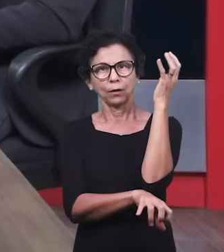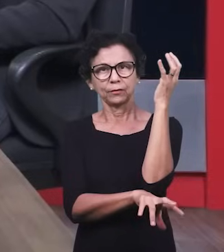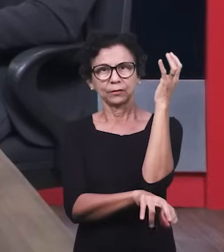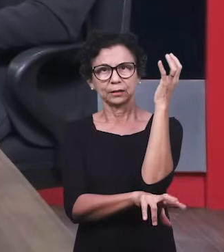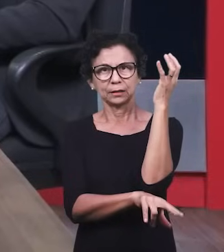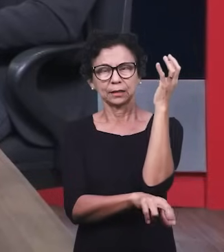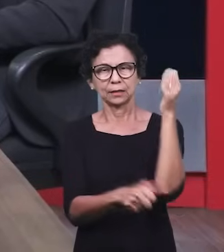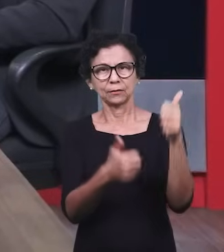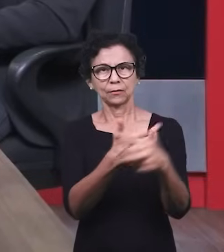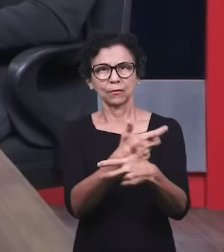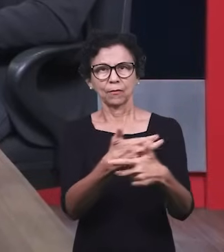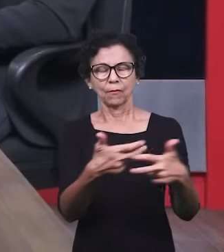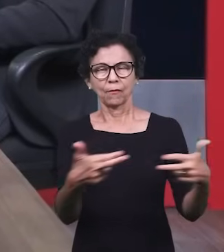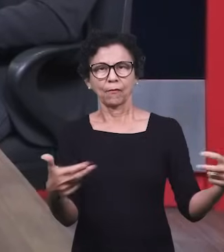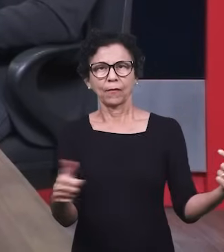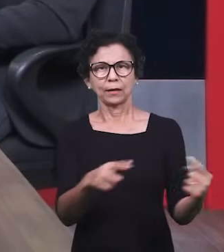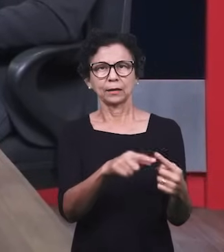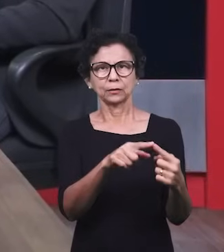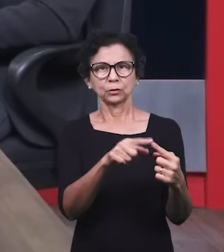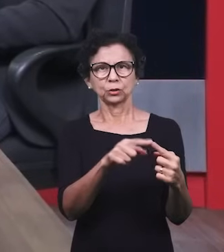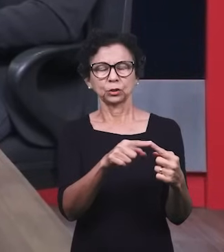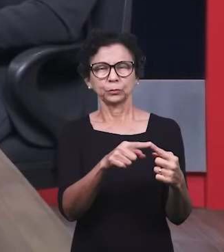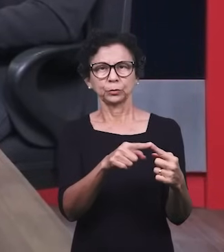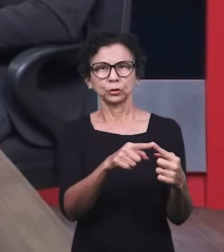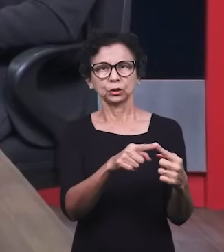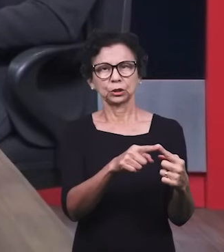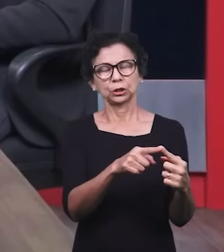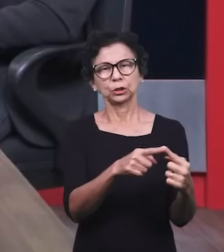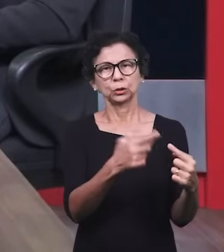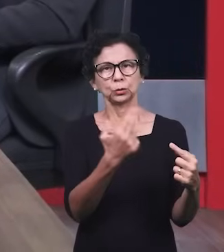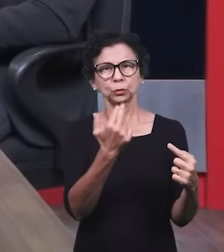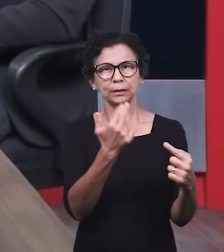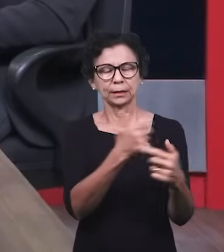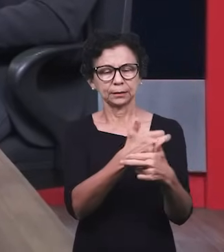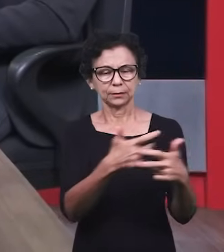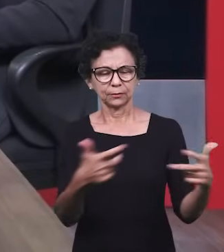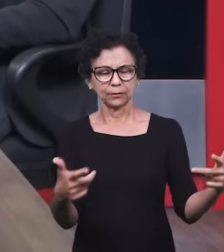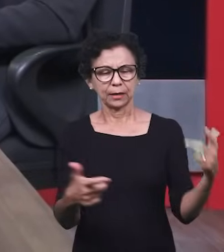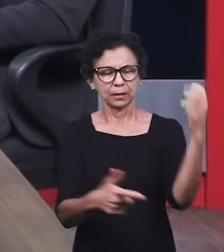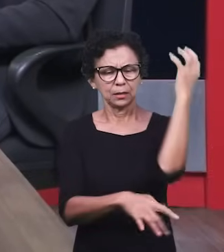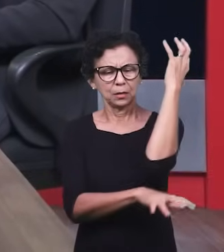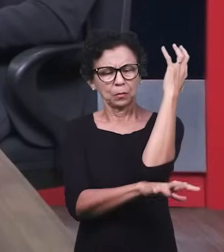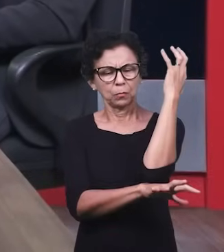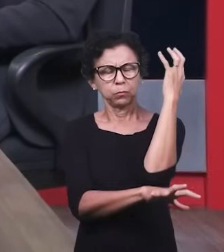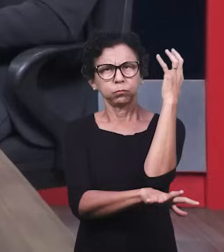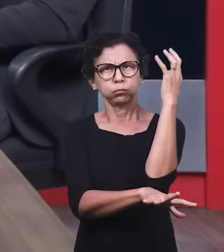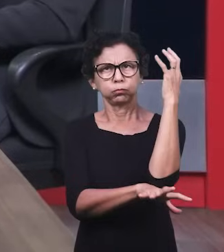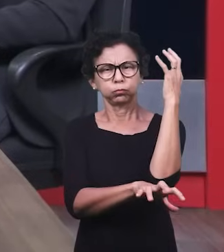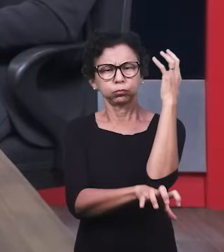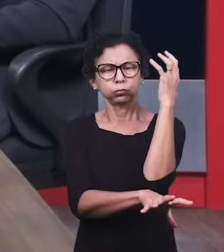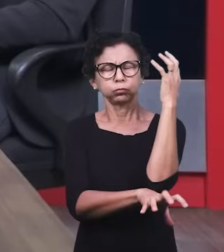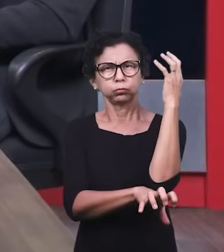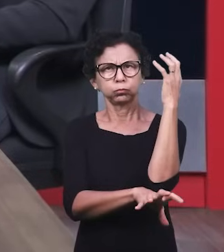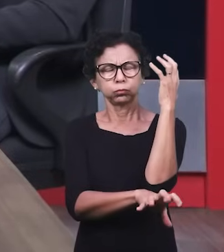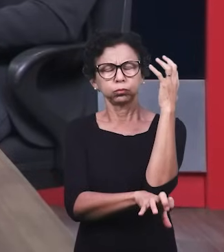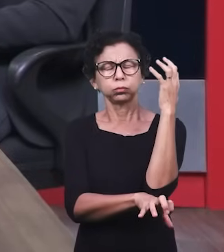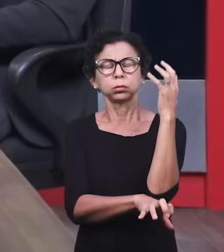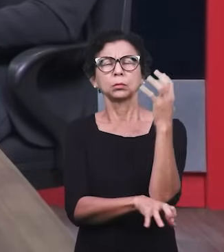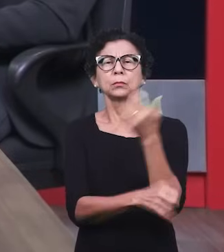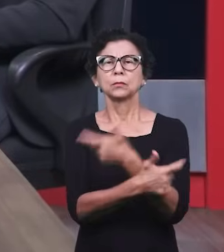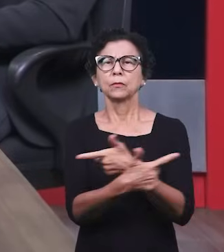nutrientes pela absorção da água realizam também ali funções né simbióticas né que ele